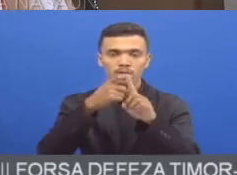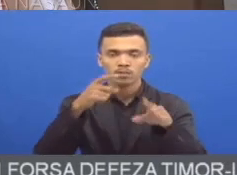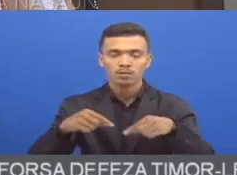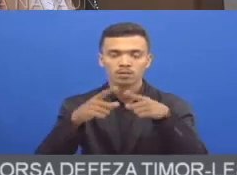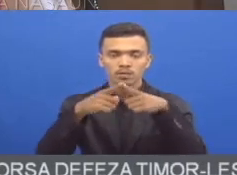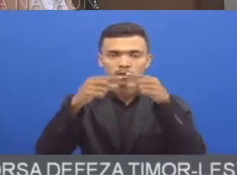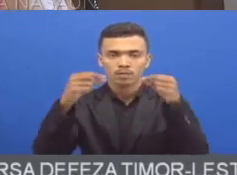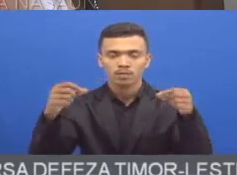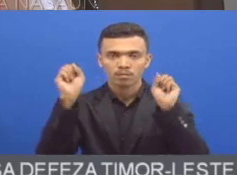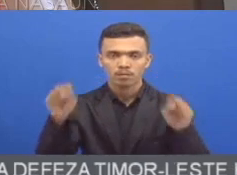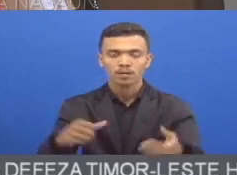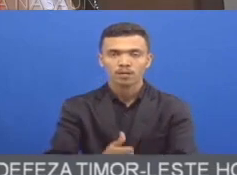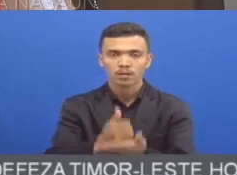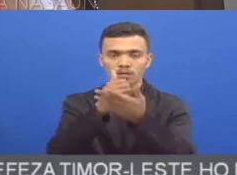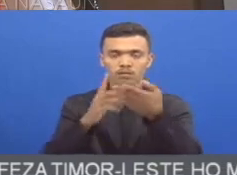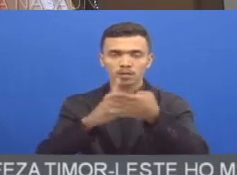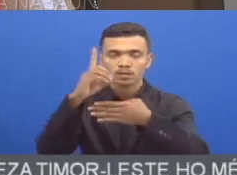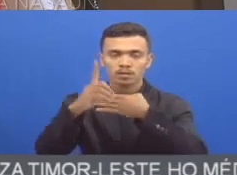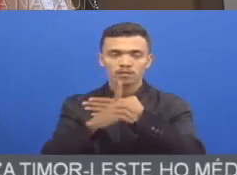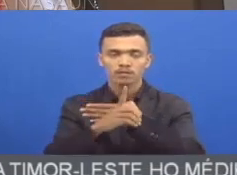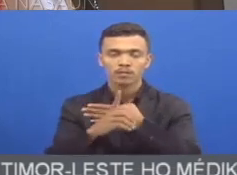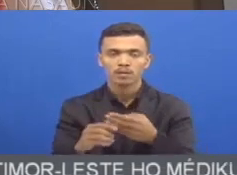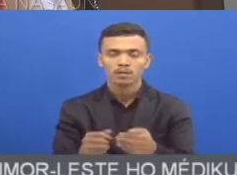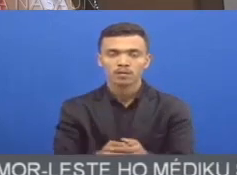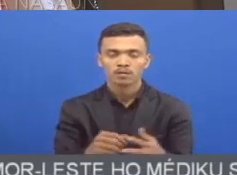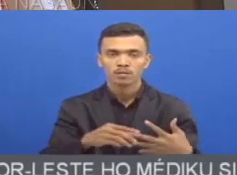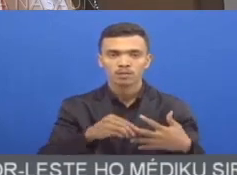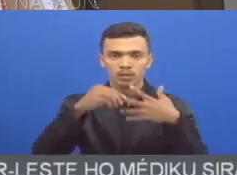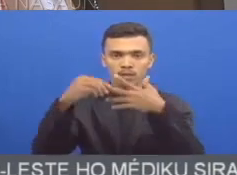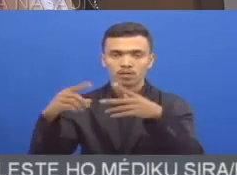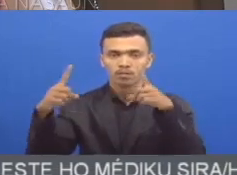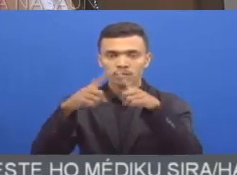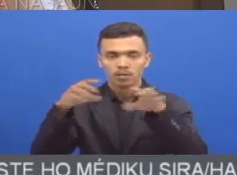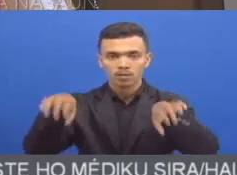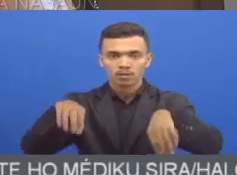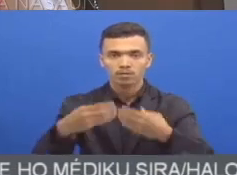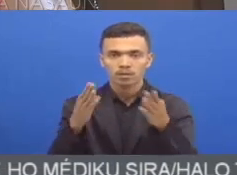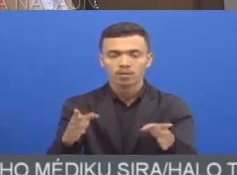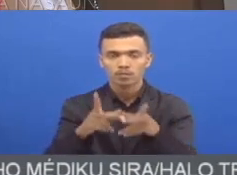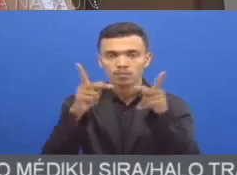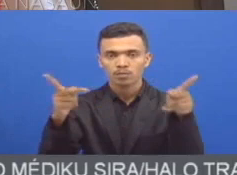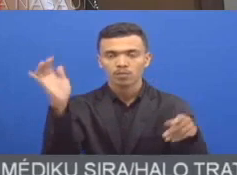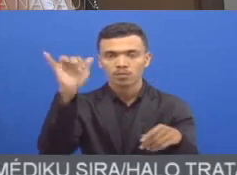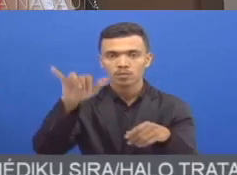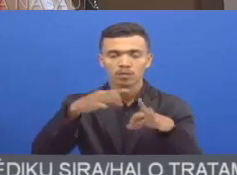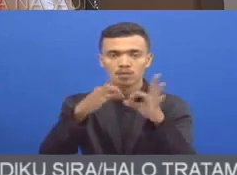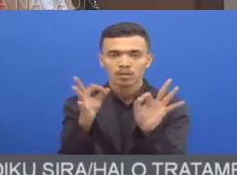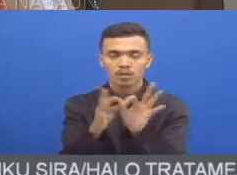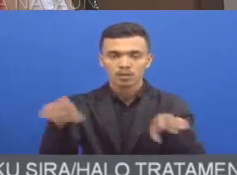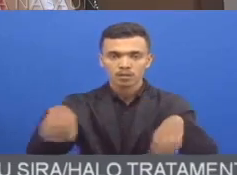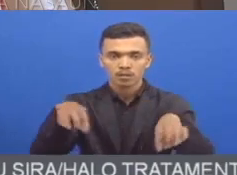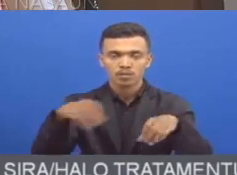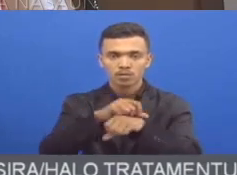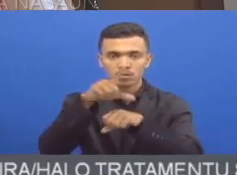katak bele ajuda desenvolvimento institucional liu ba iha funcionário público sira atu hadia serviços sociais